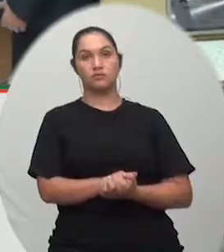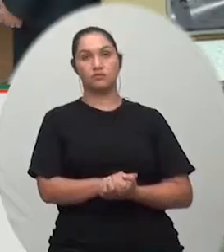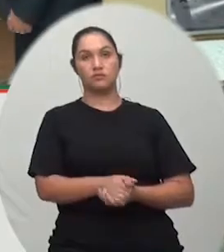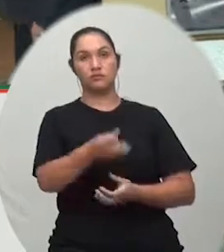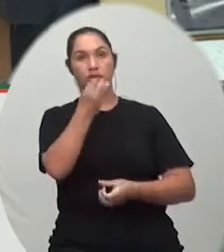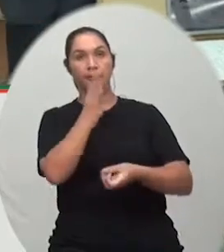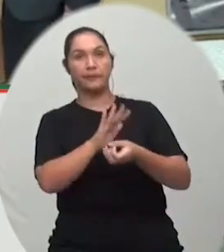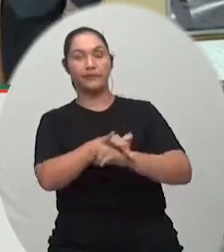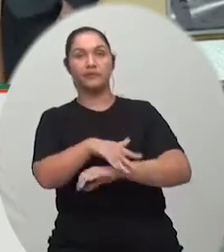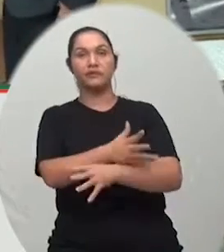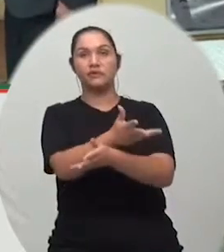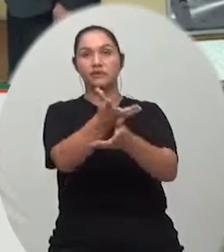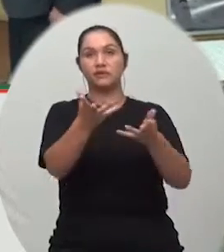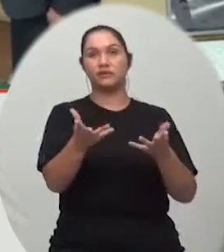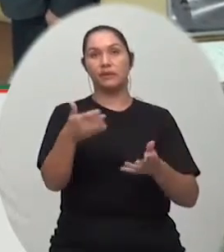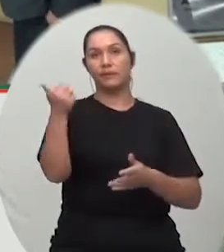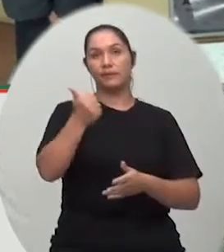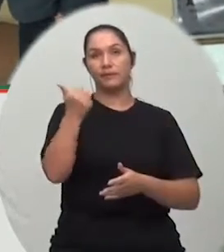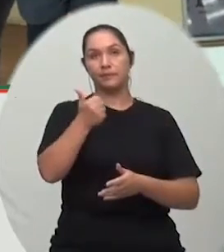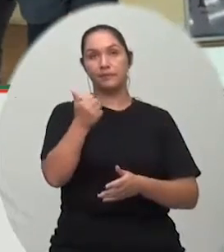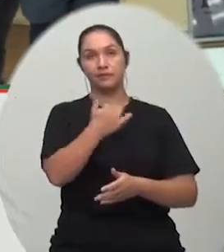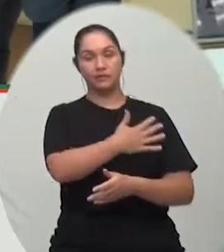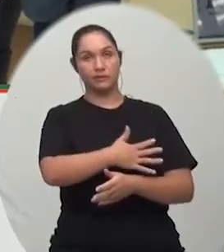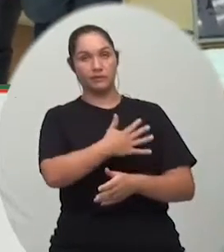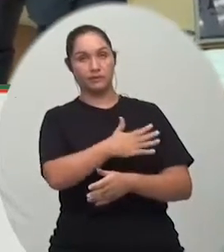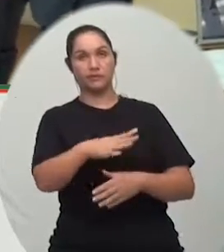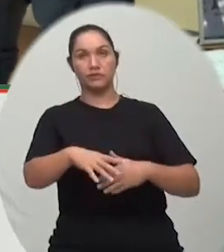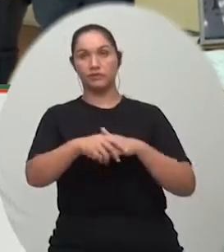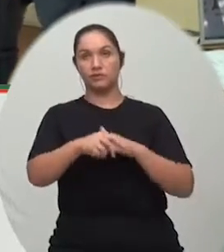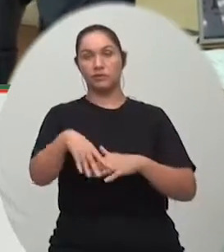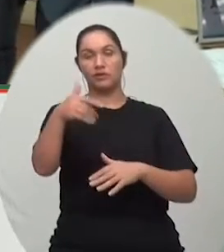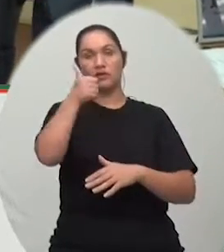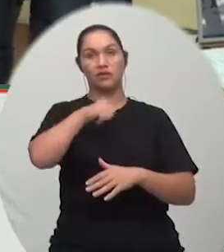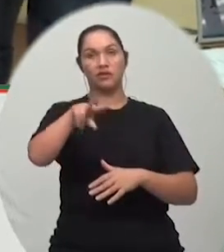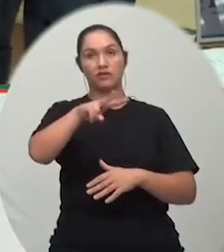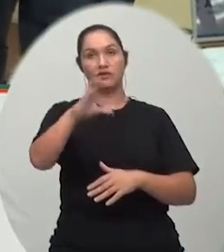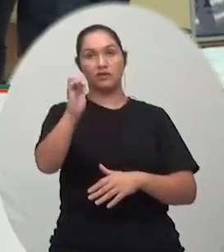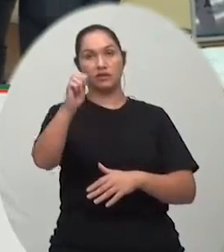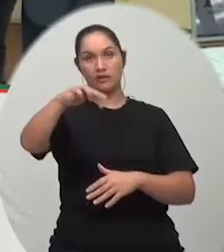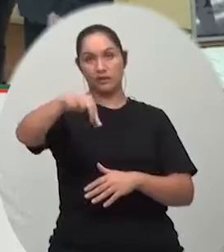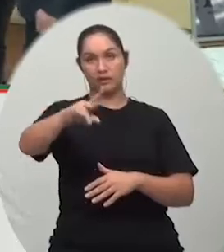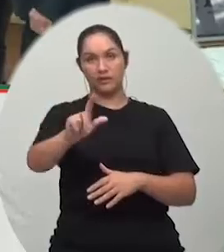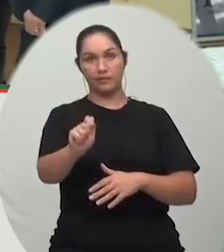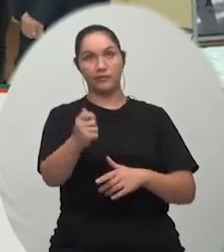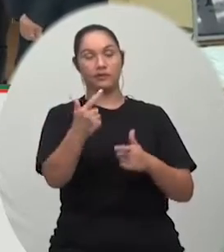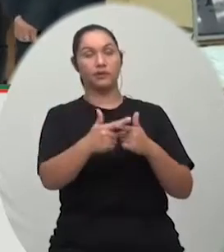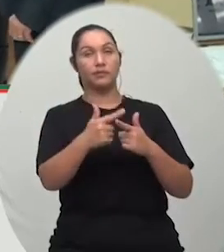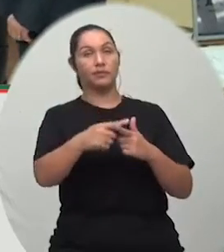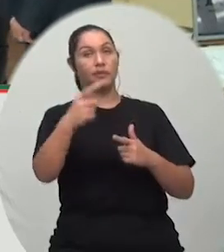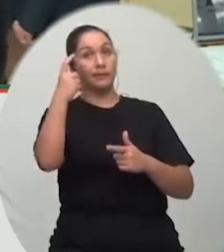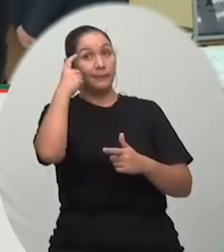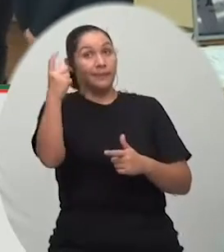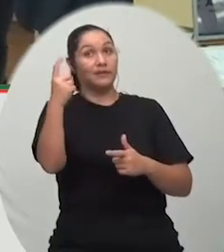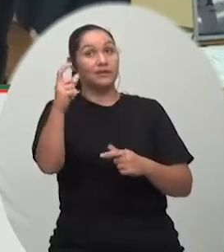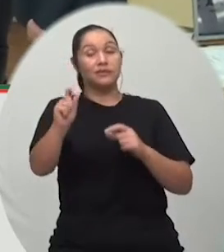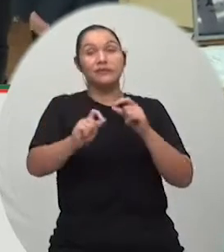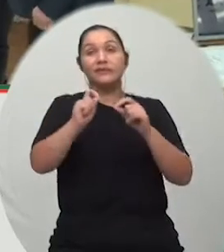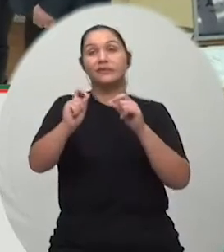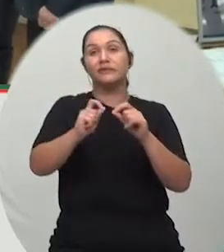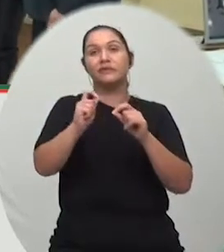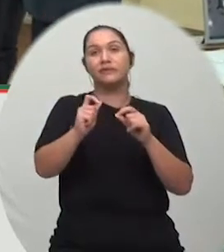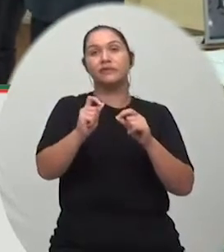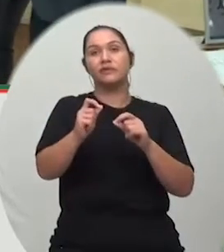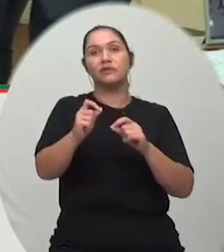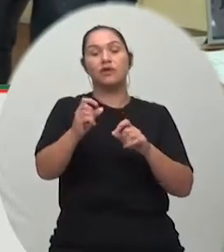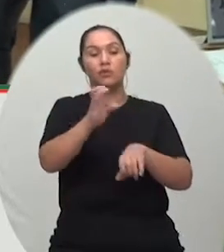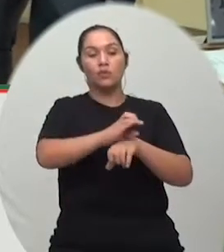Boa noite a todos. Primeiro, saudar a vereadora Camila pela brilhante ideia, esse reconhecimento ao curso de